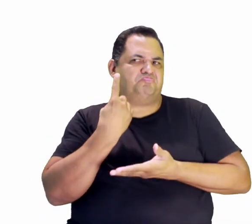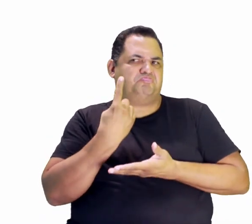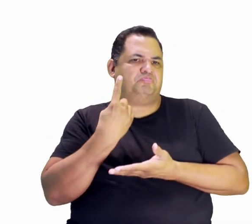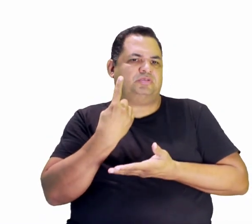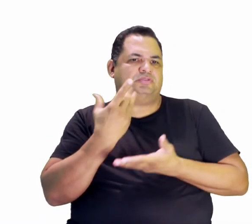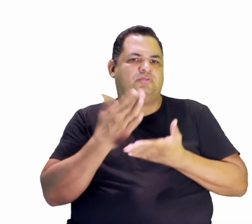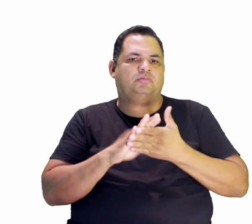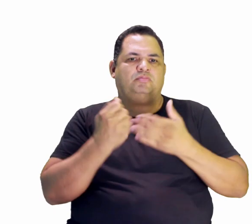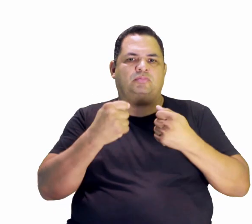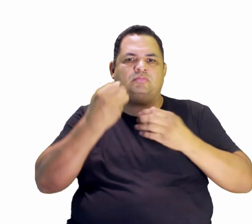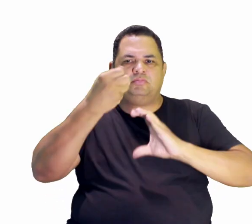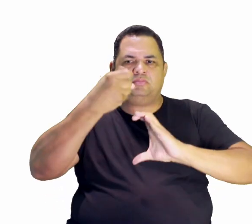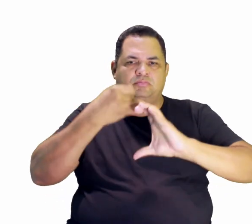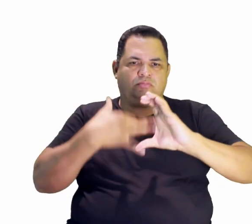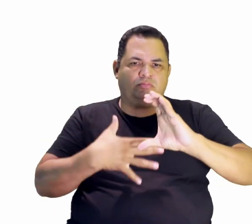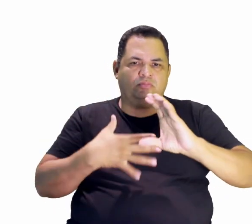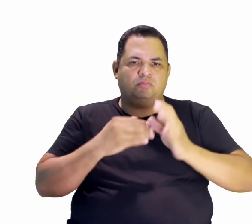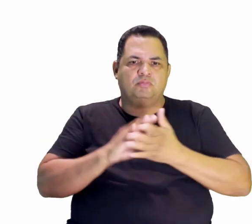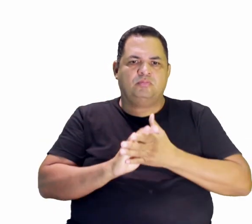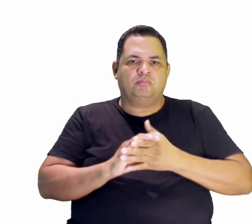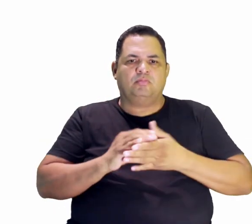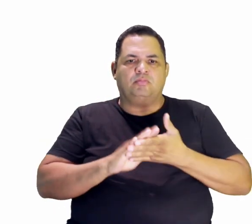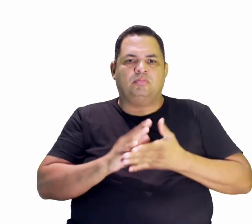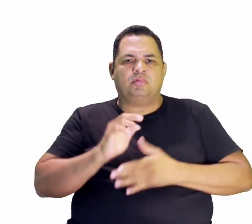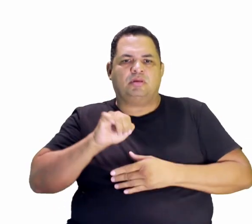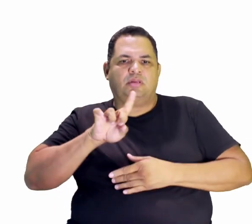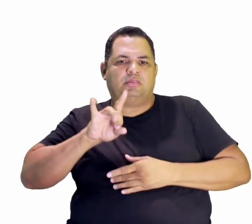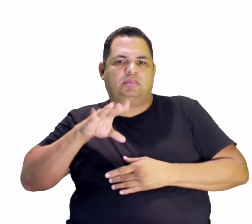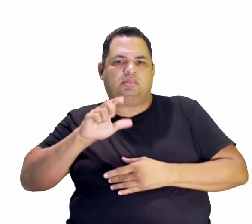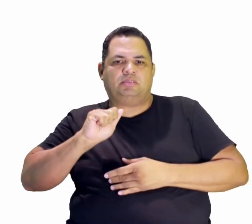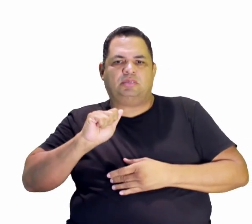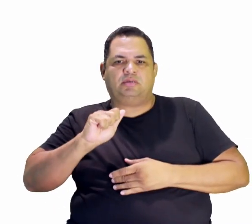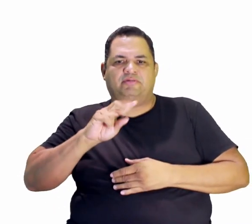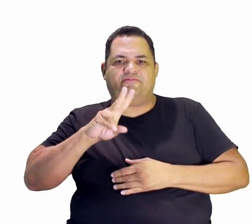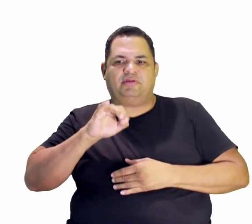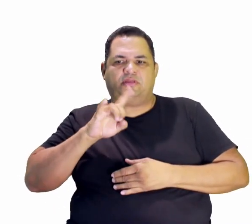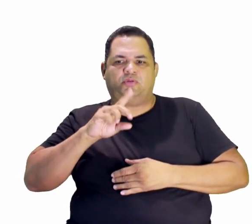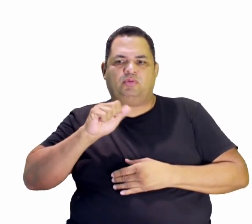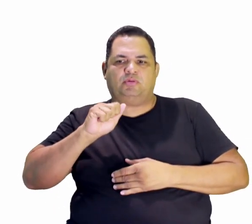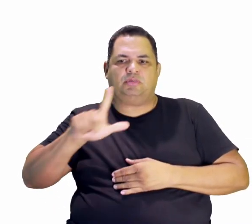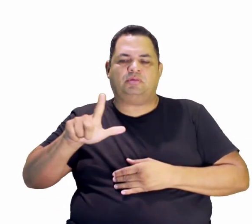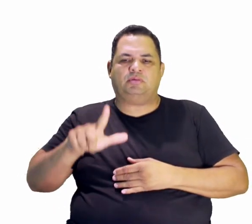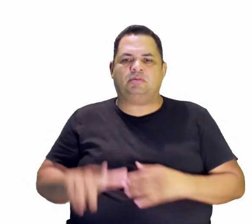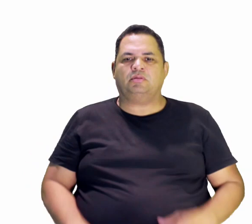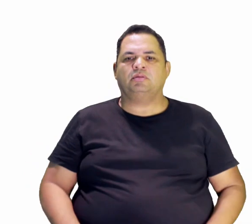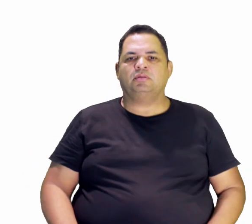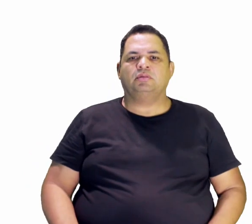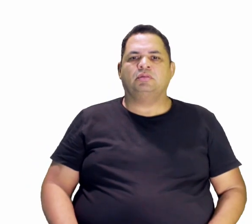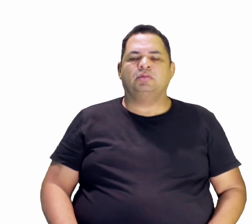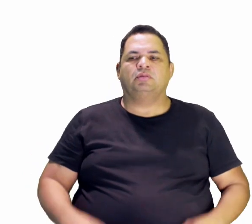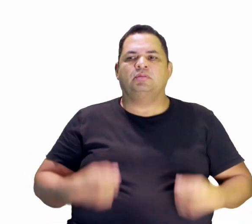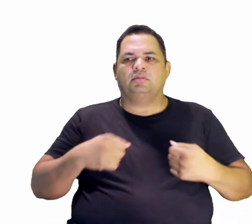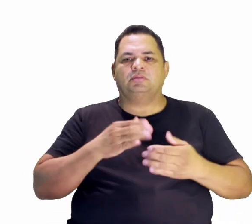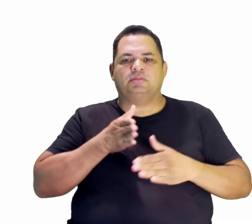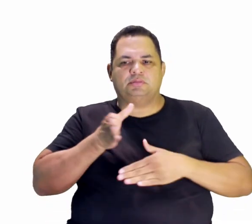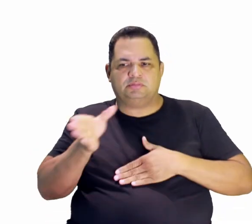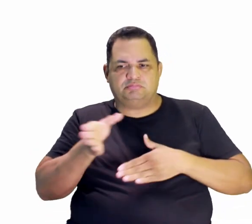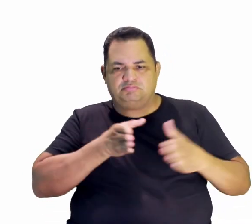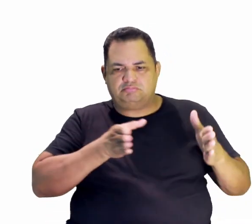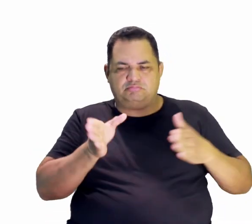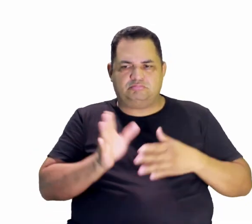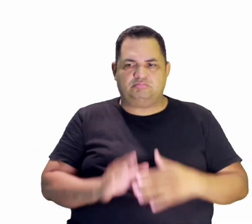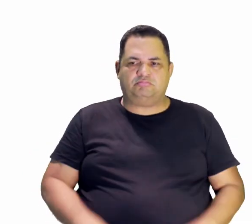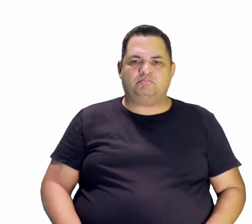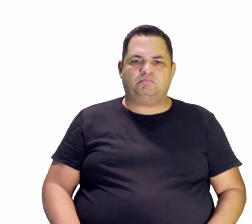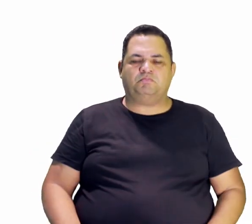mas podemos caracterizá-la como uma grandeza vetorial. Força é vetorial, ela precisa de direção, precisa